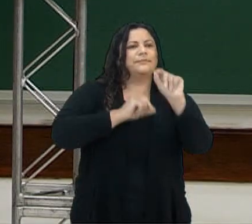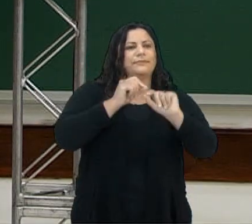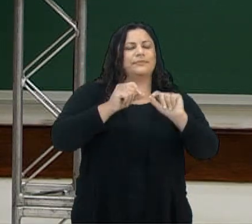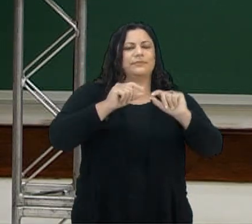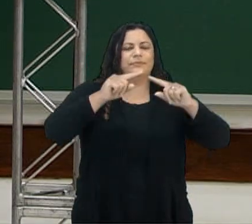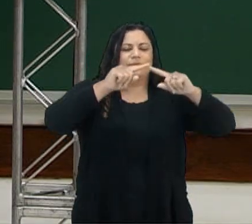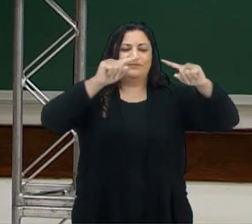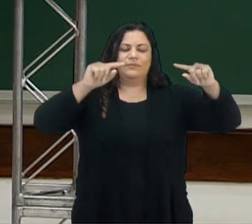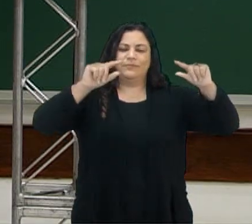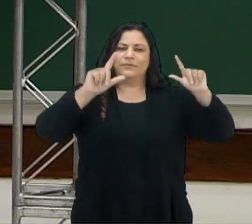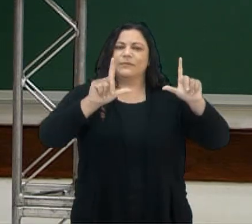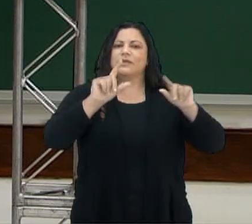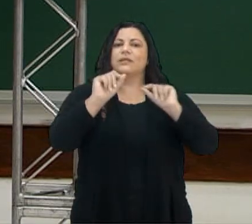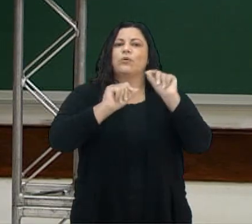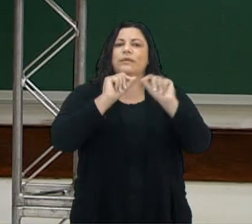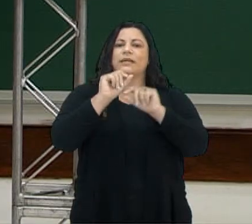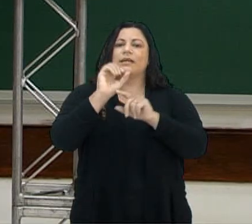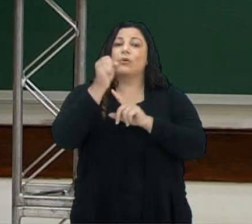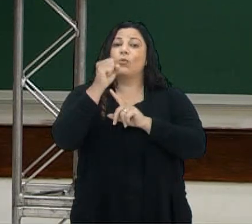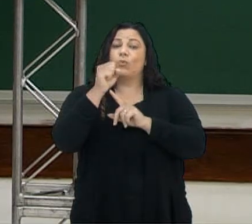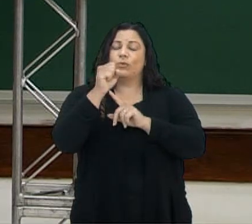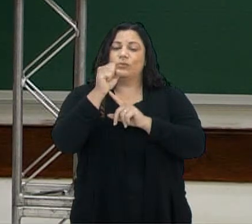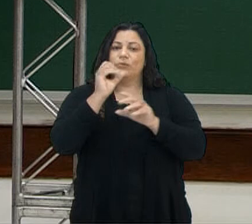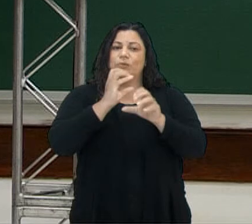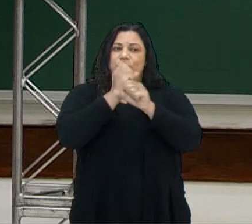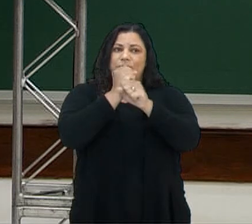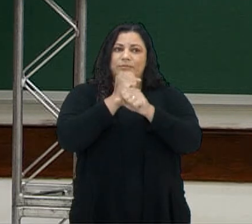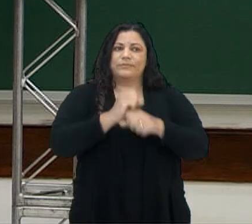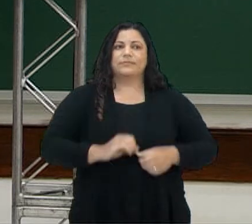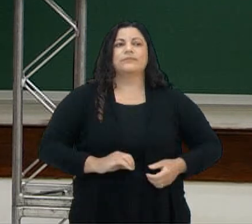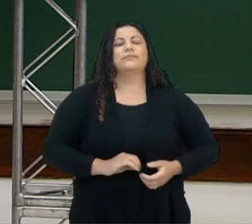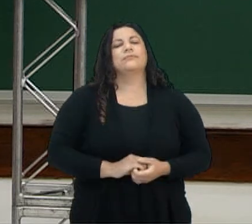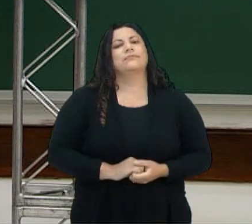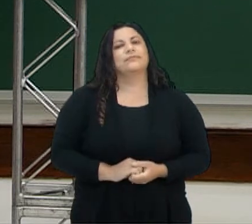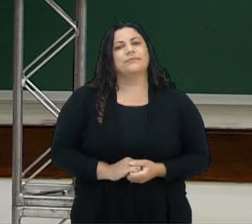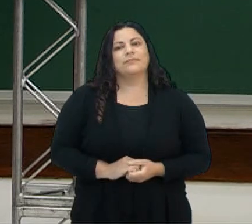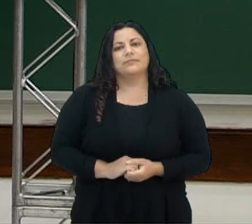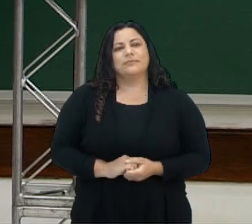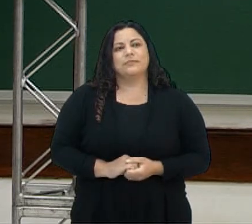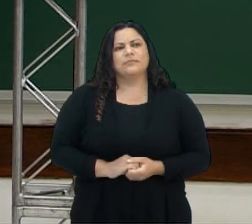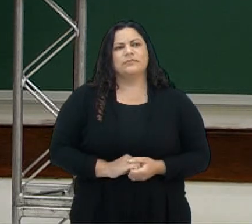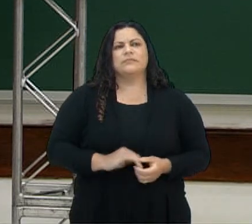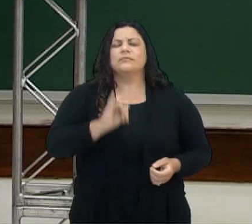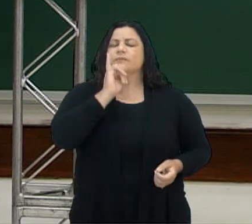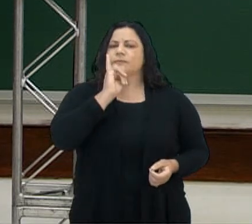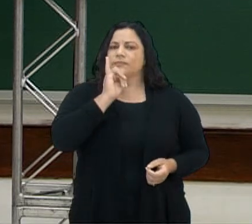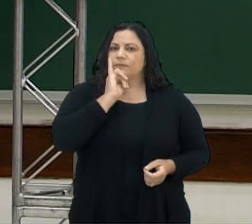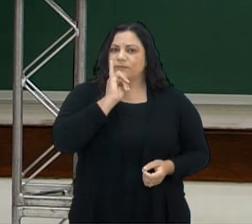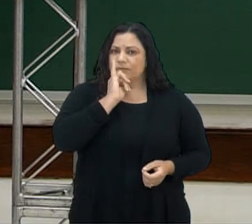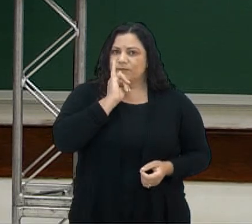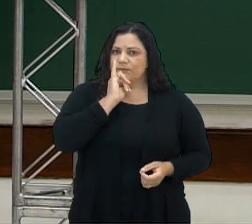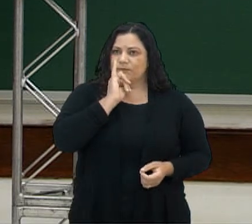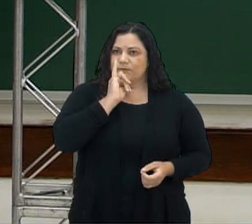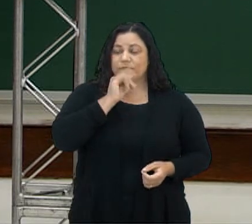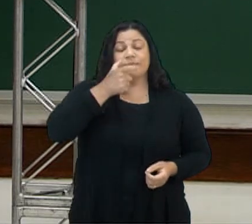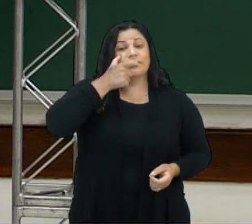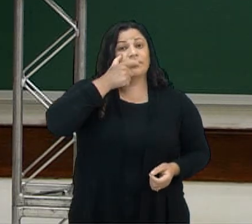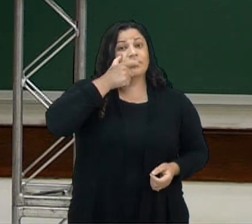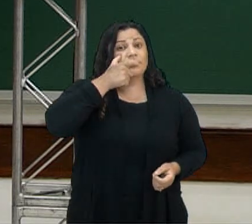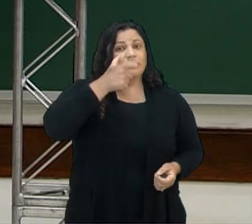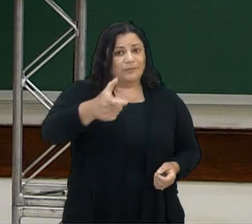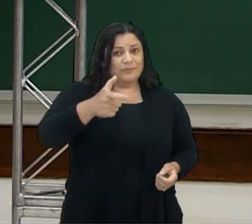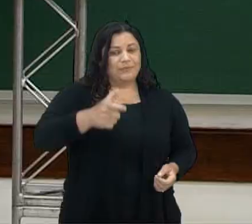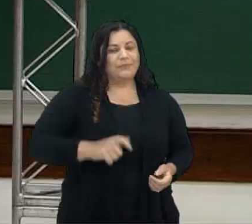lado é 8 centímetros. Legal? Muito bem. Então, agora eu tenho aqui um exemplo para você que é bem interessante,